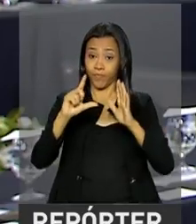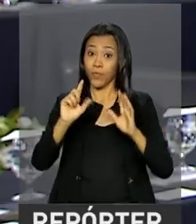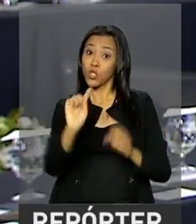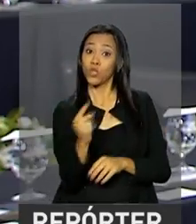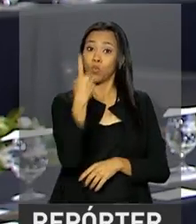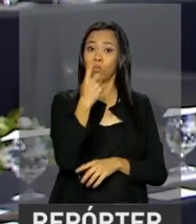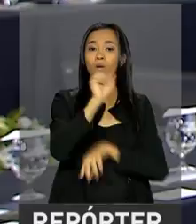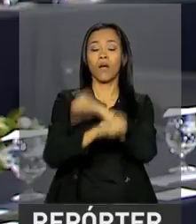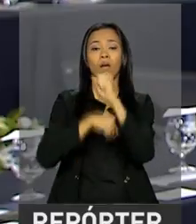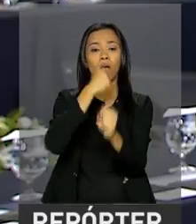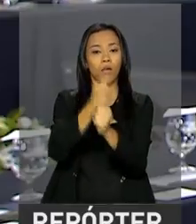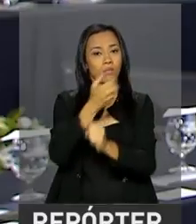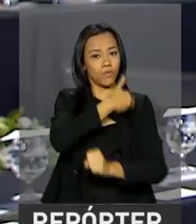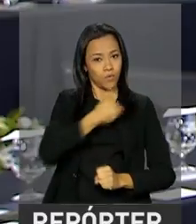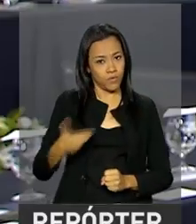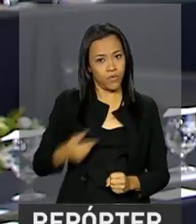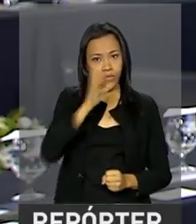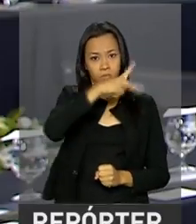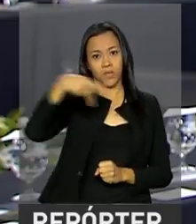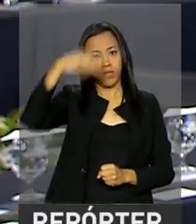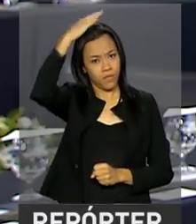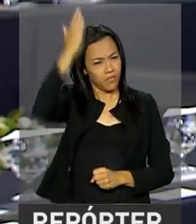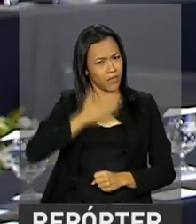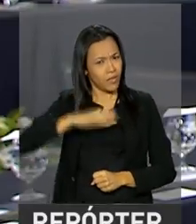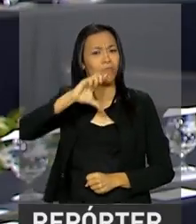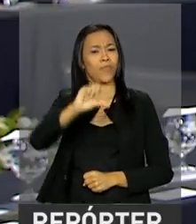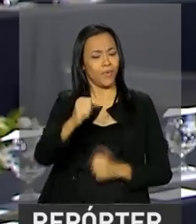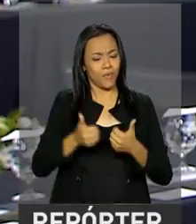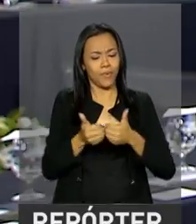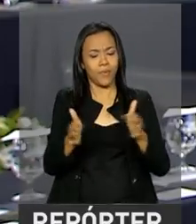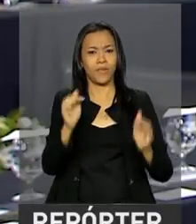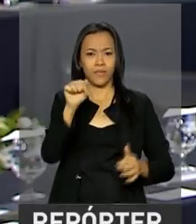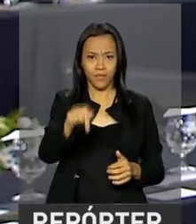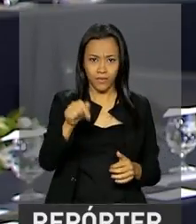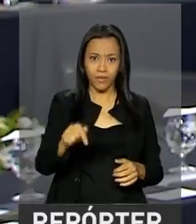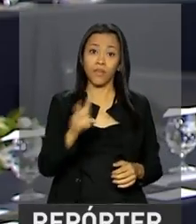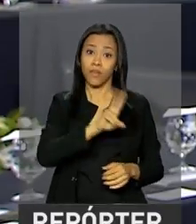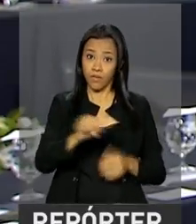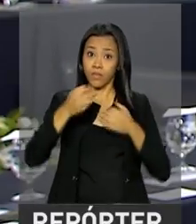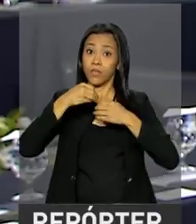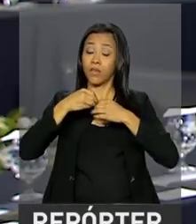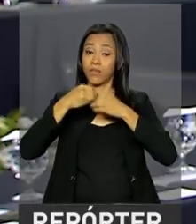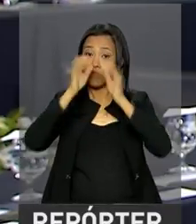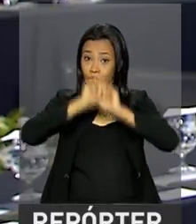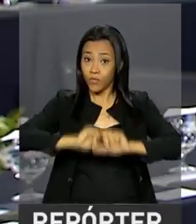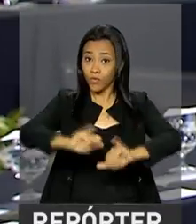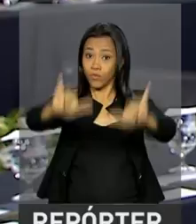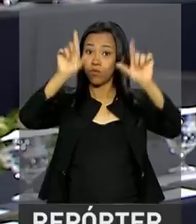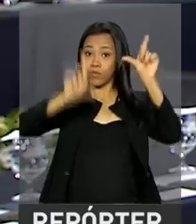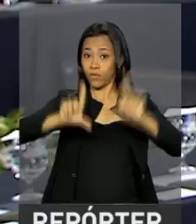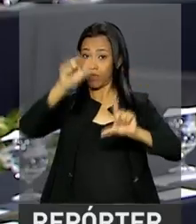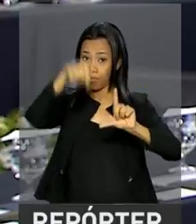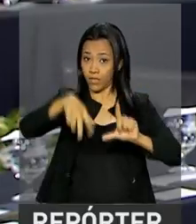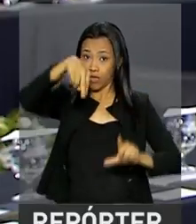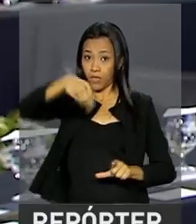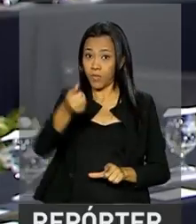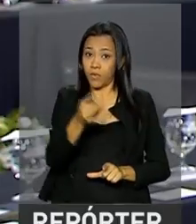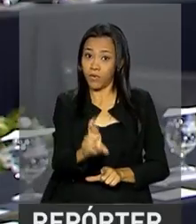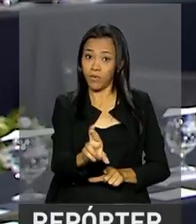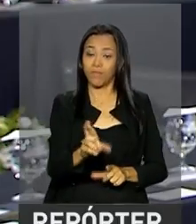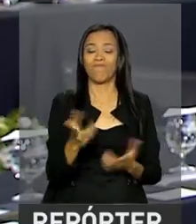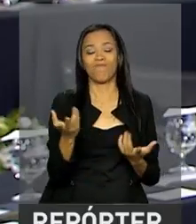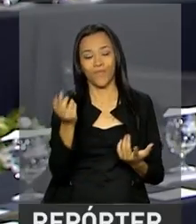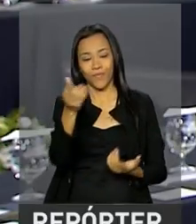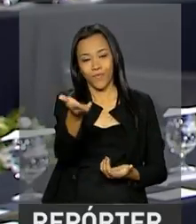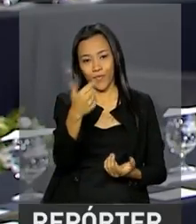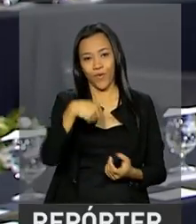um ano de governo que começa daqui a pouco, como eu falei, aqui no Palácio do Planalto e vai ser transmitida ao vivo aqui na TV NBR.